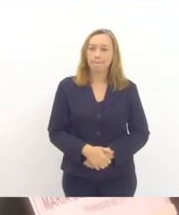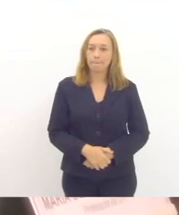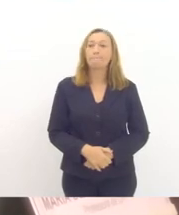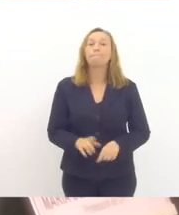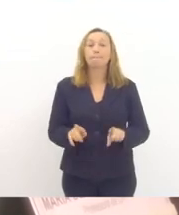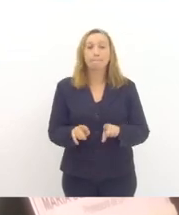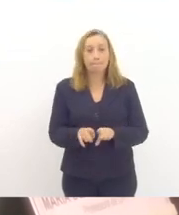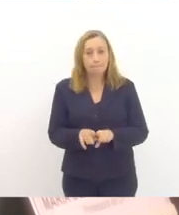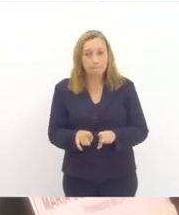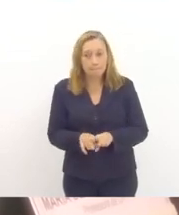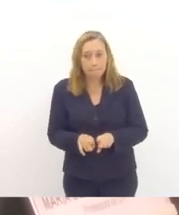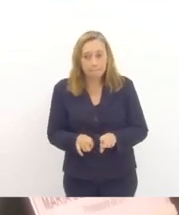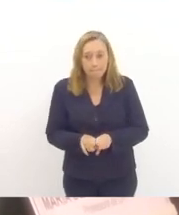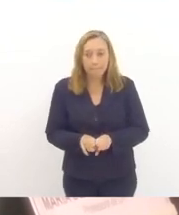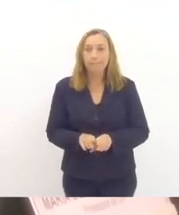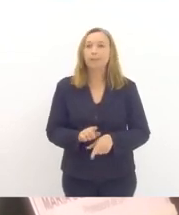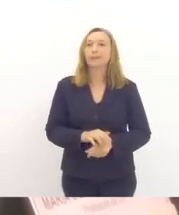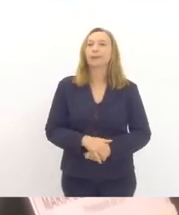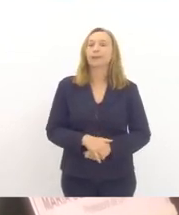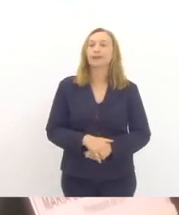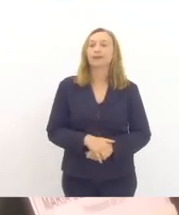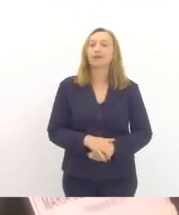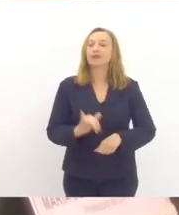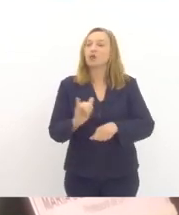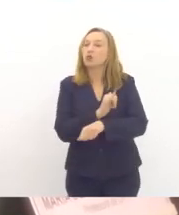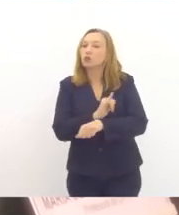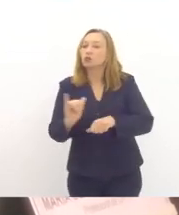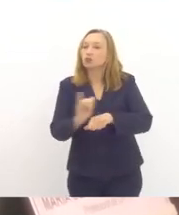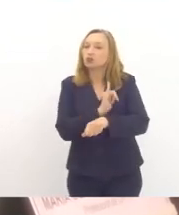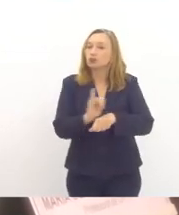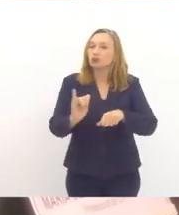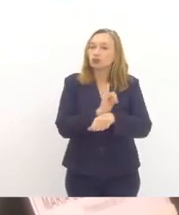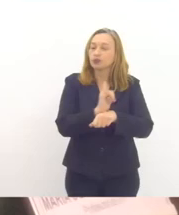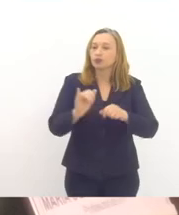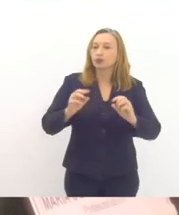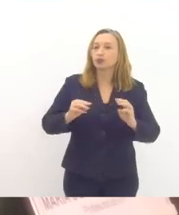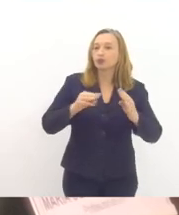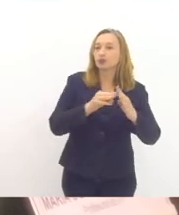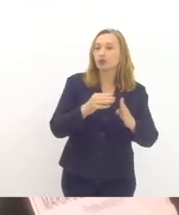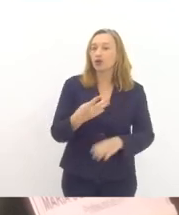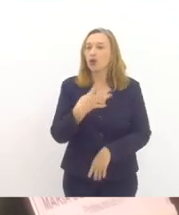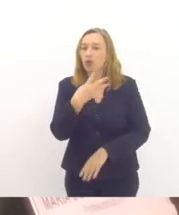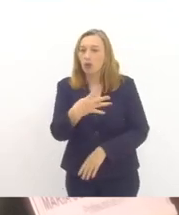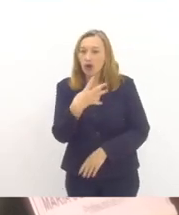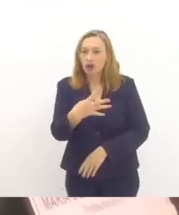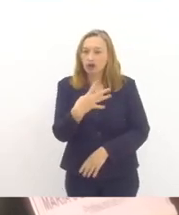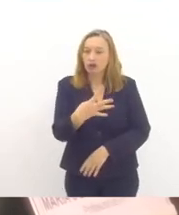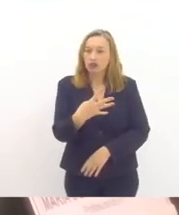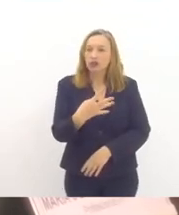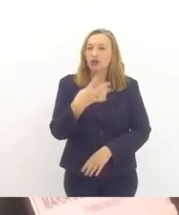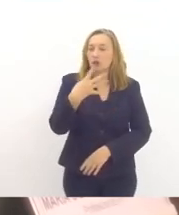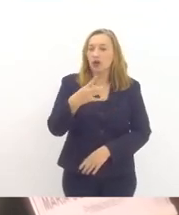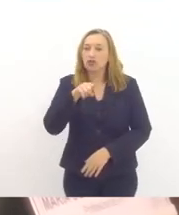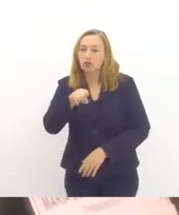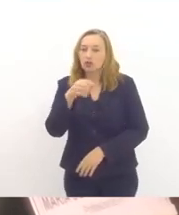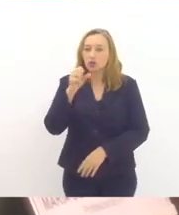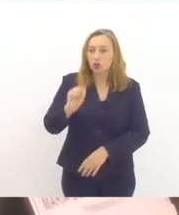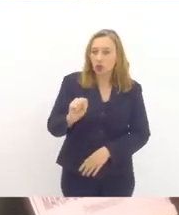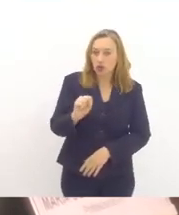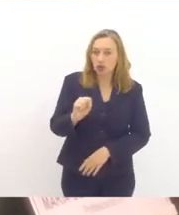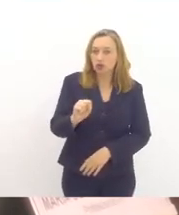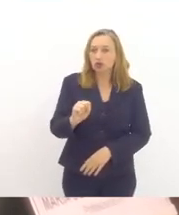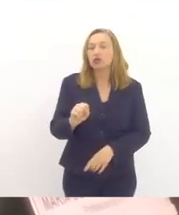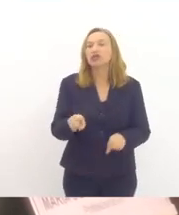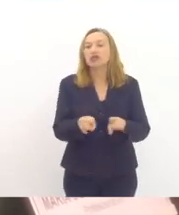Ressaltamos também que nas estratégias da meta 4, exatamente na estratégia 4.8, e